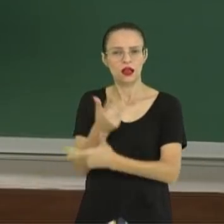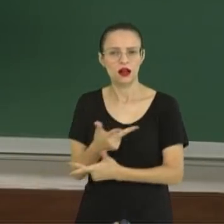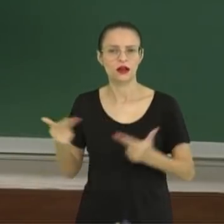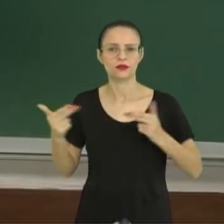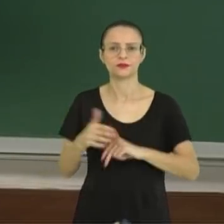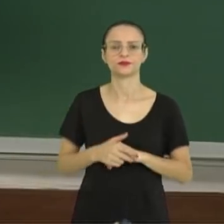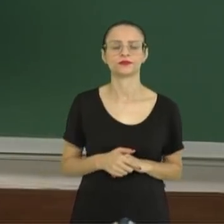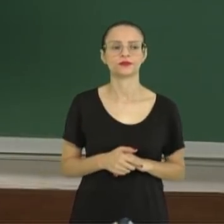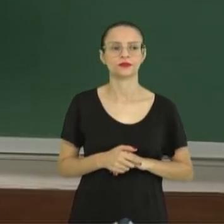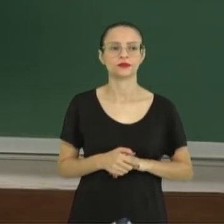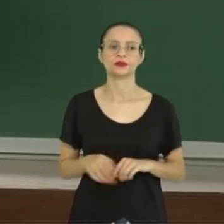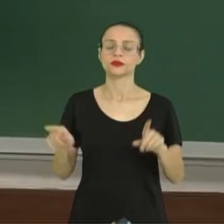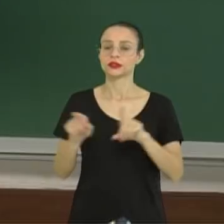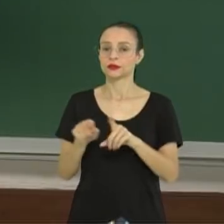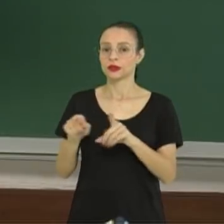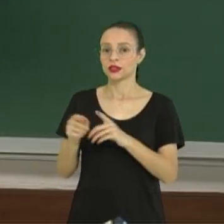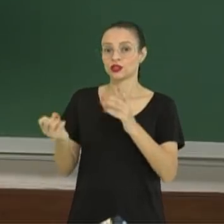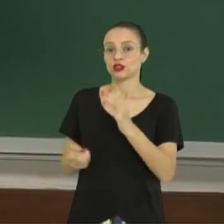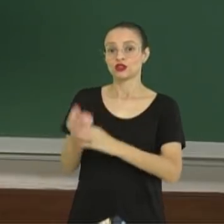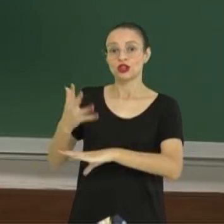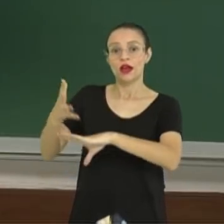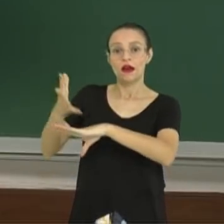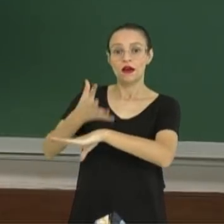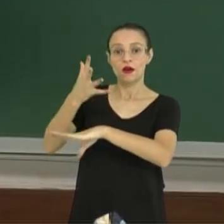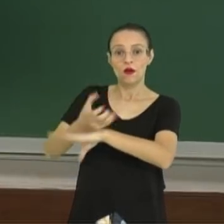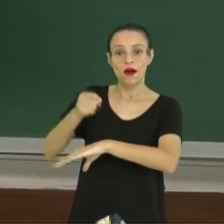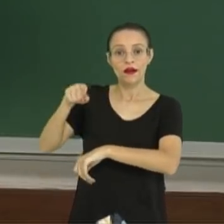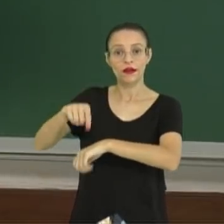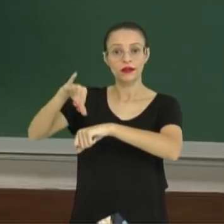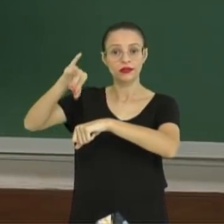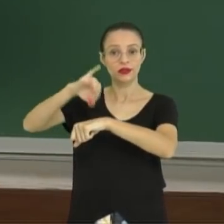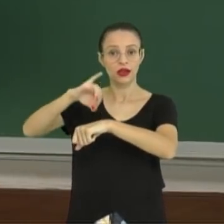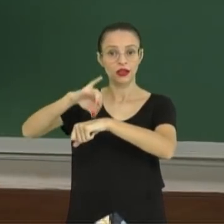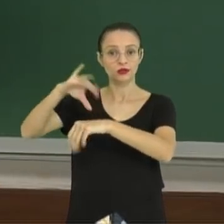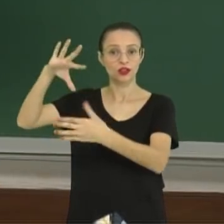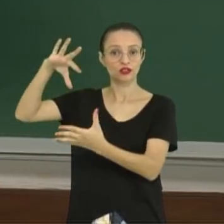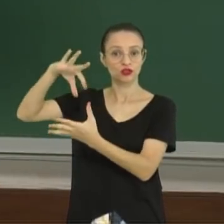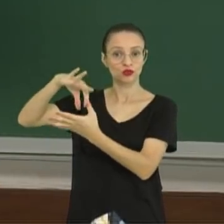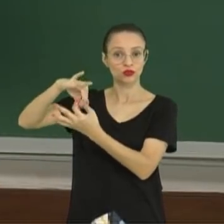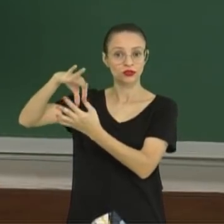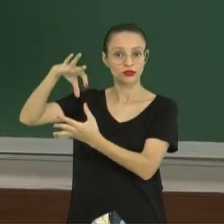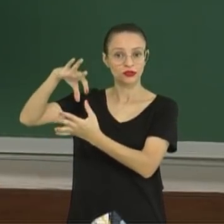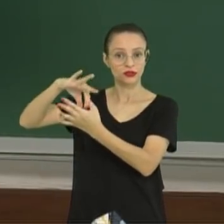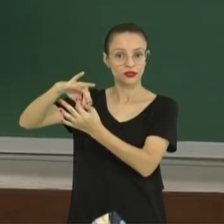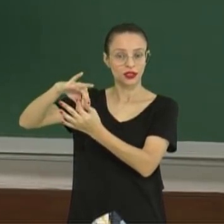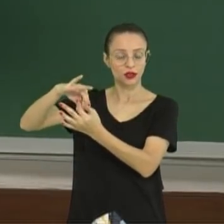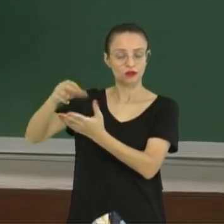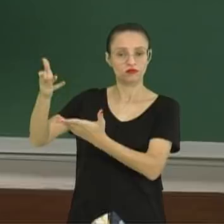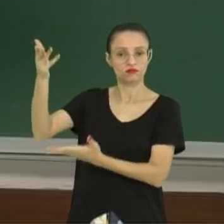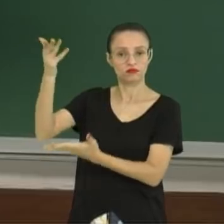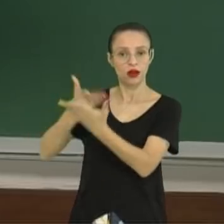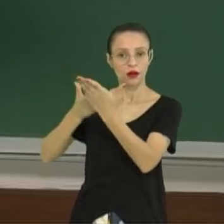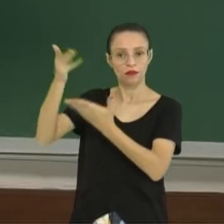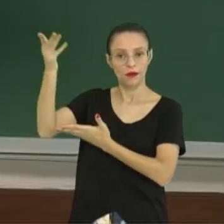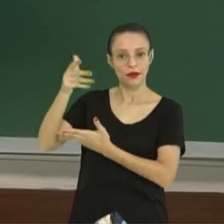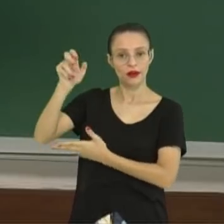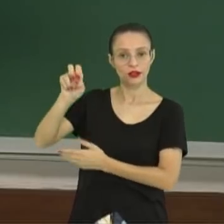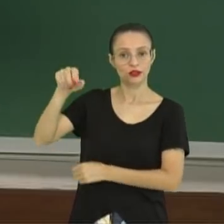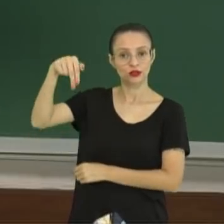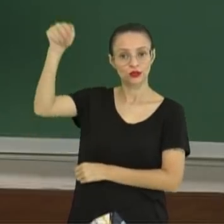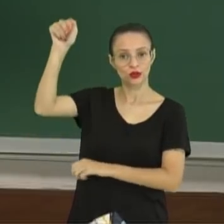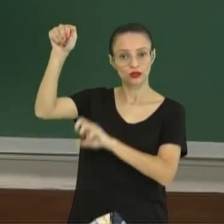E depois surgiram as colônias do centro, que acabaram sendo uma junção aí dessa dinâmica entre o norte e o